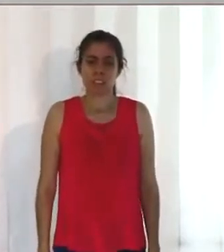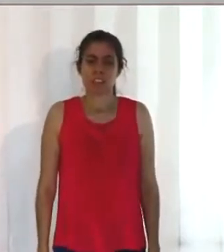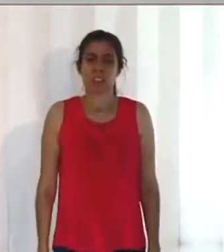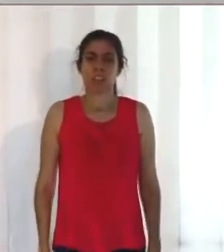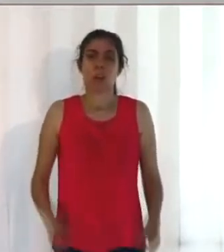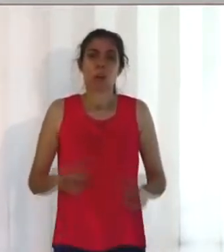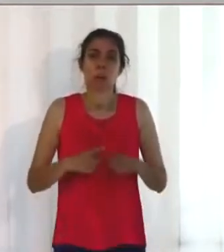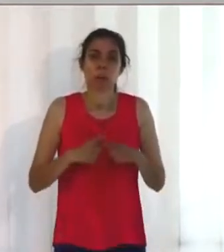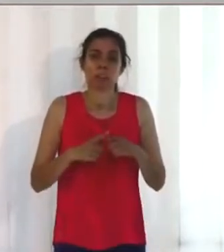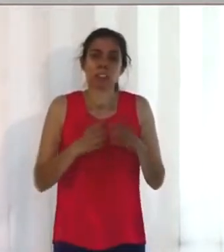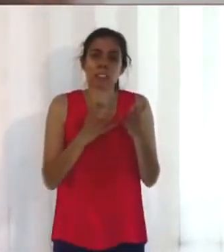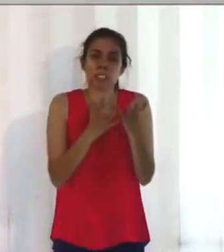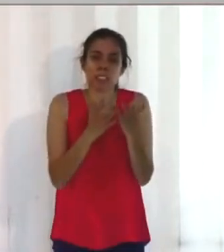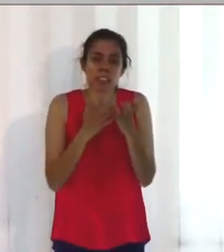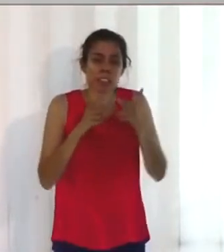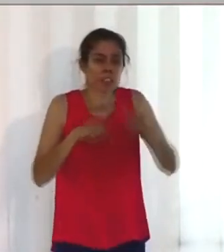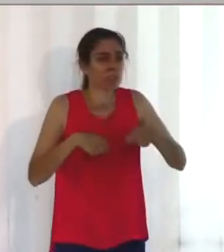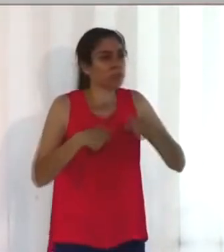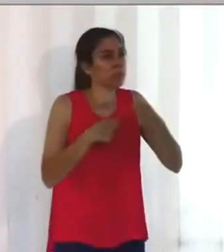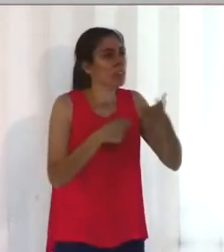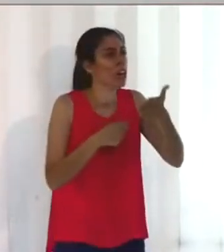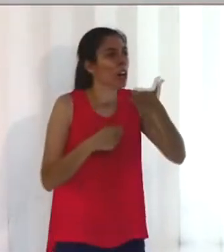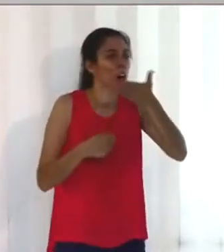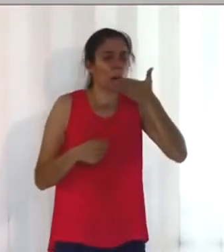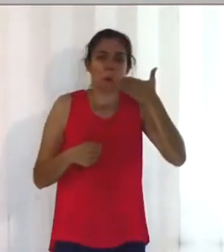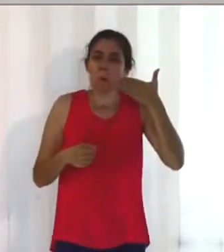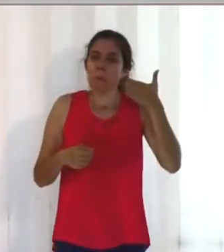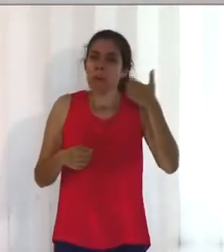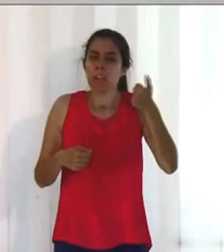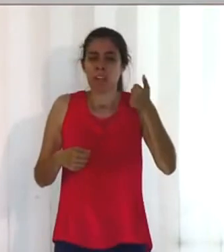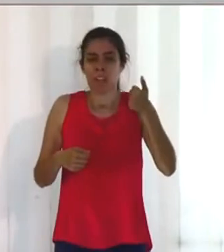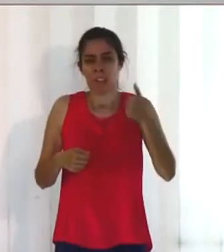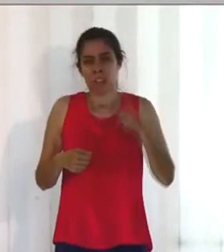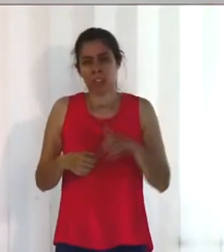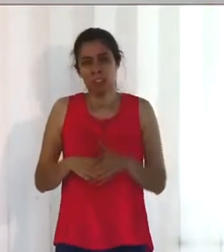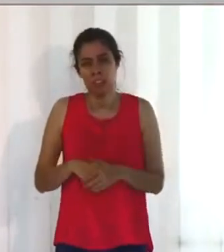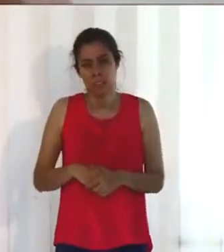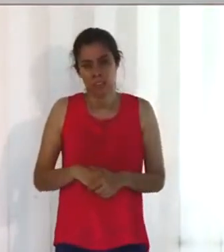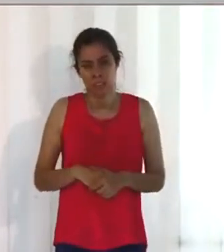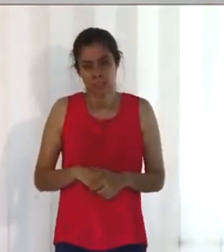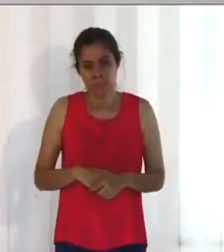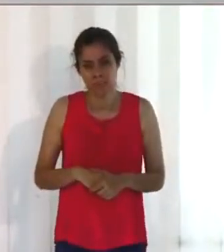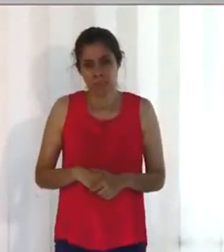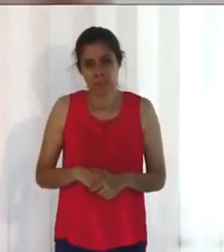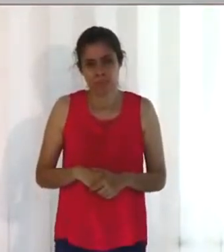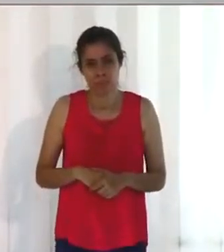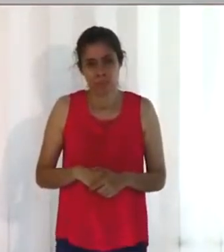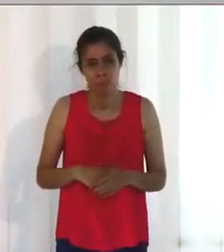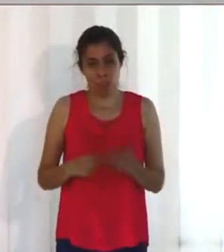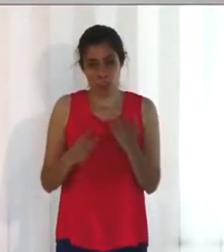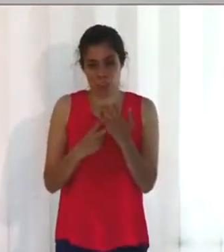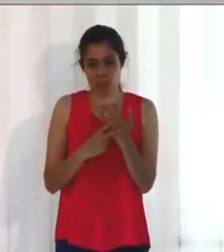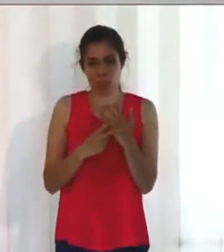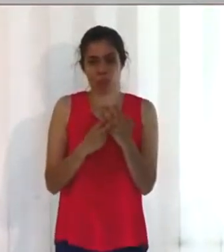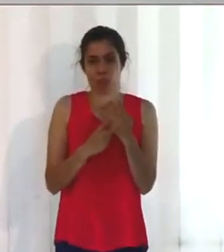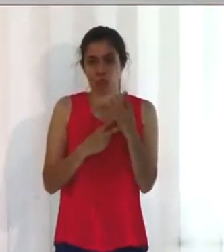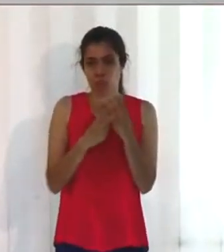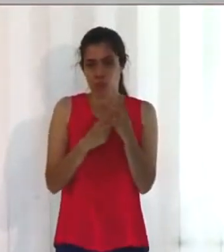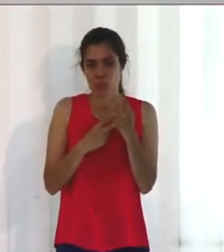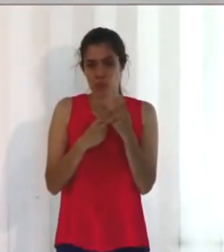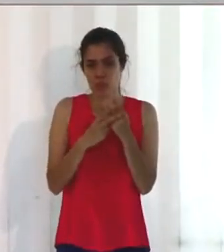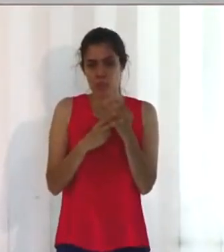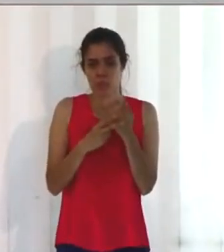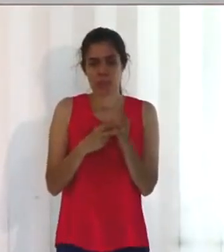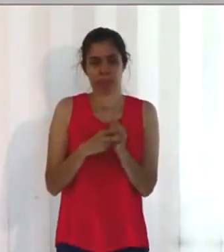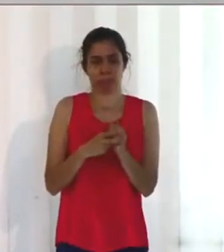receberia o melhor que ele poderia dar. Foi como a viúva pobre, ela deu o melhor que ela poderia dar, mas isso não é